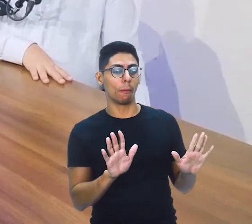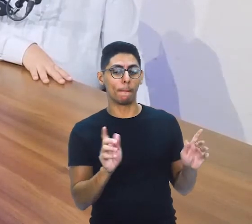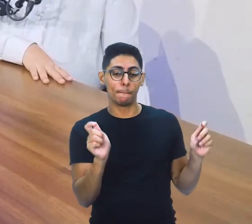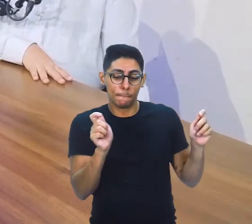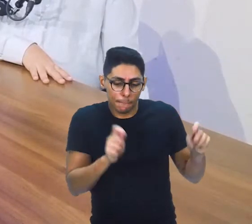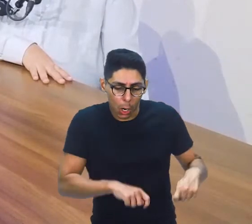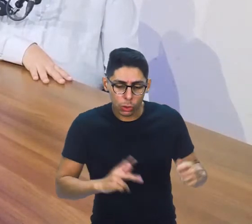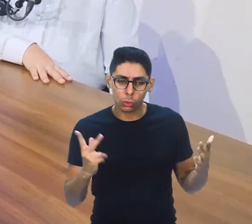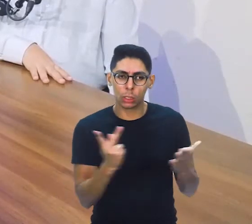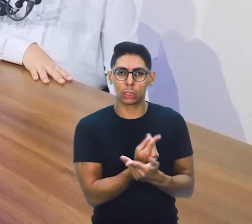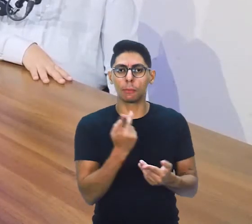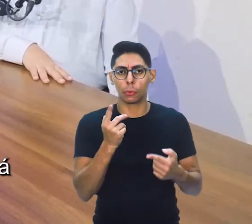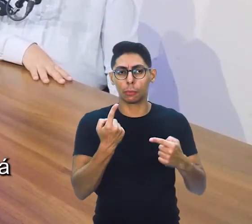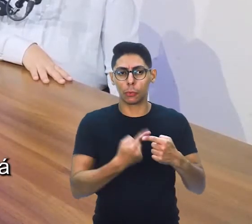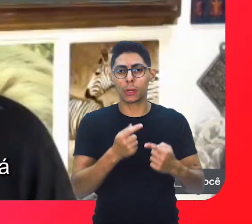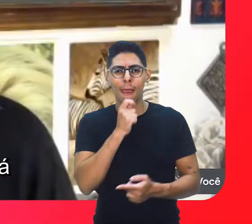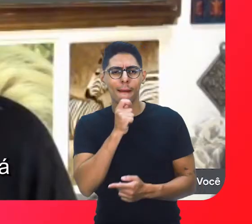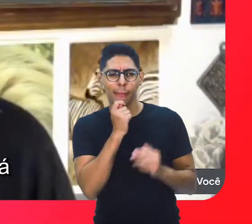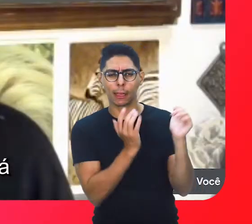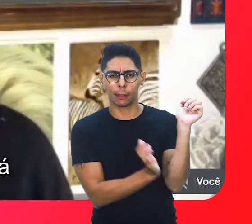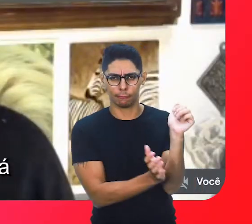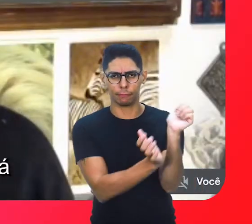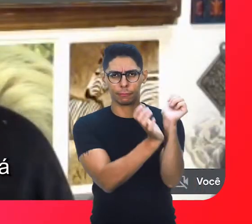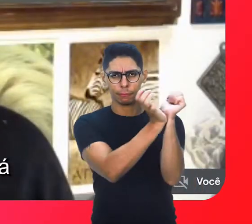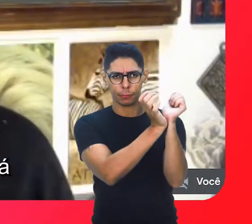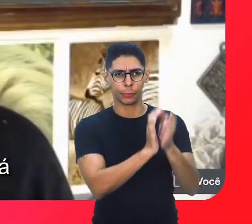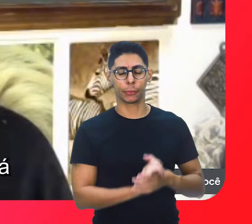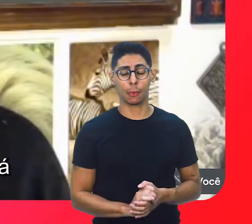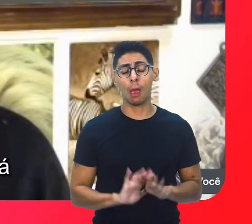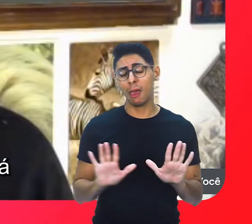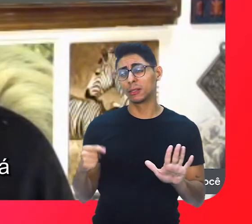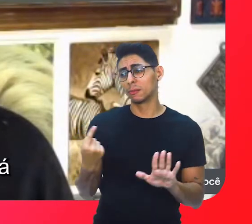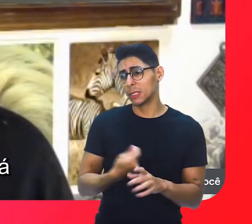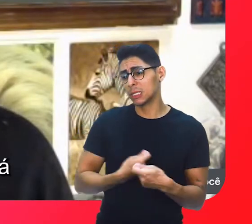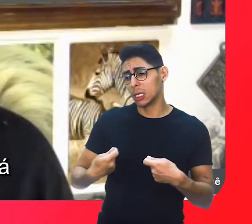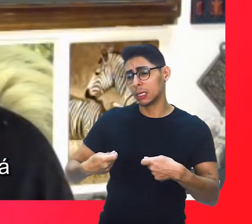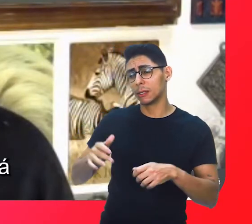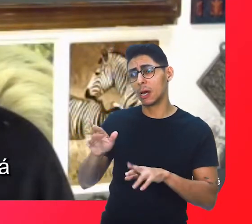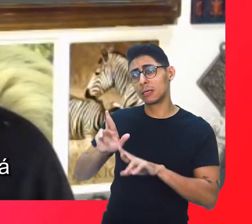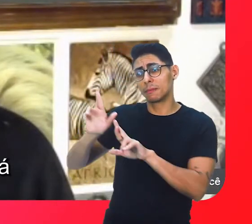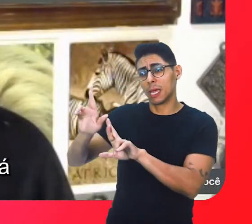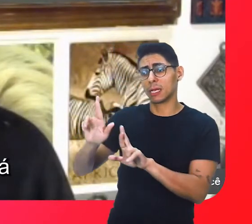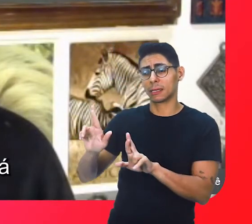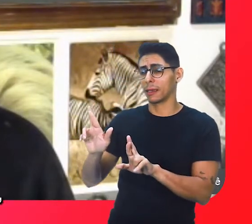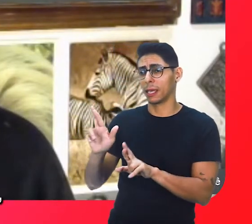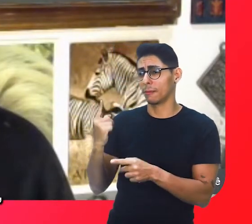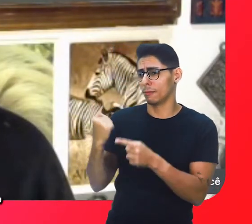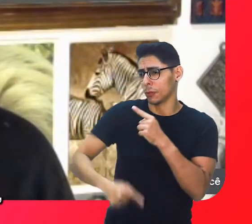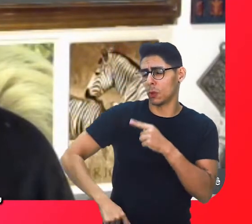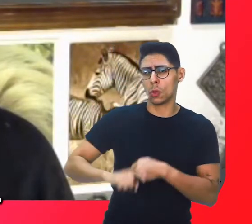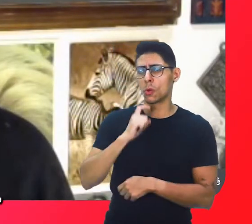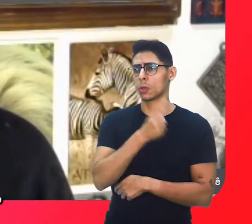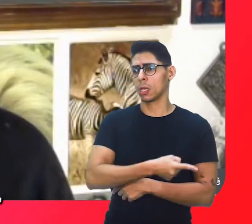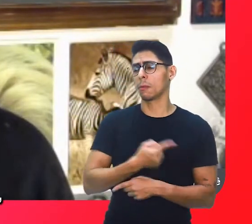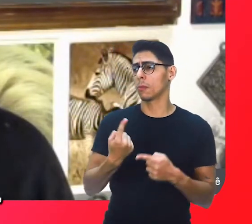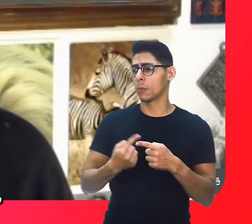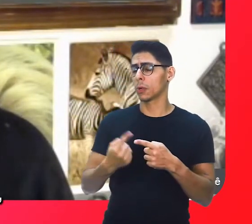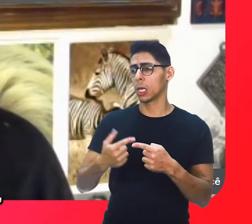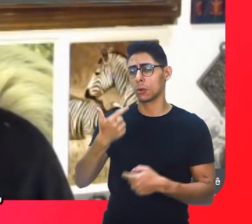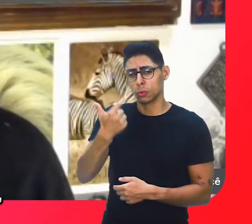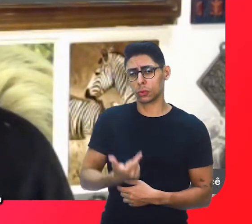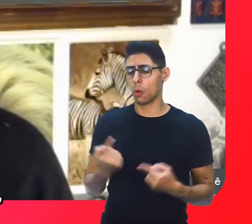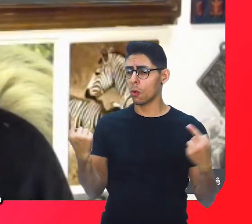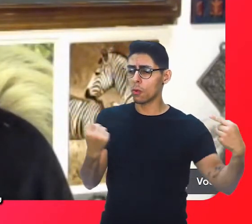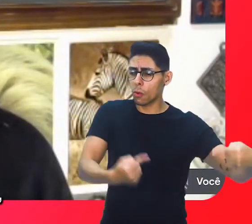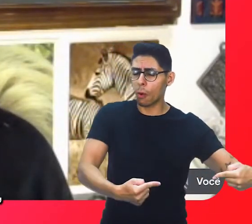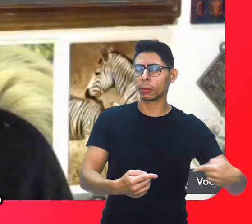vai passar pelo Senado. A gente tem que torcer para que não vá adiante, porque eu sou totalmente contra